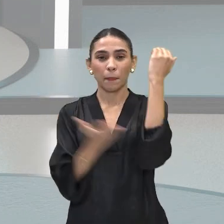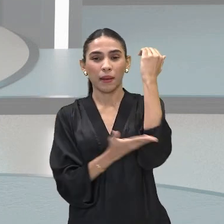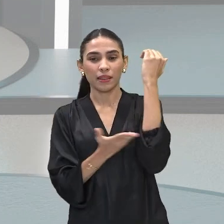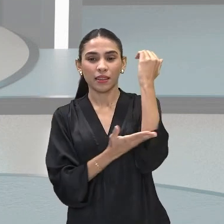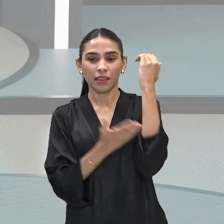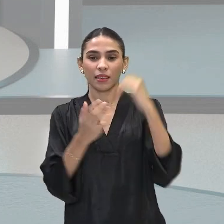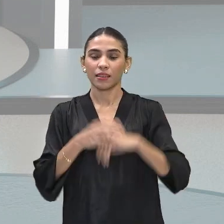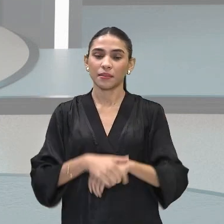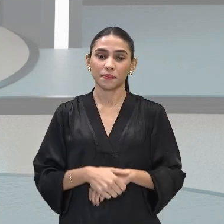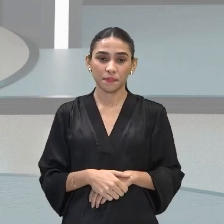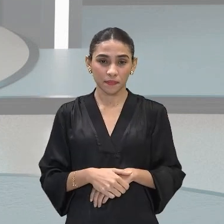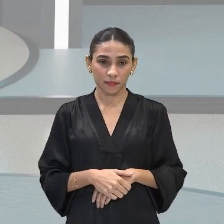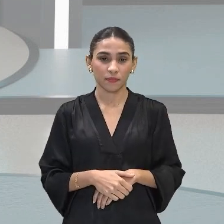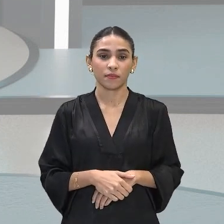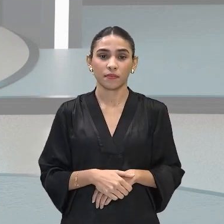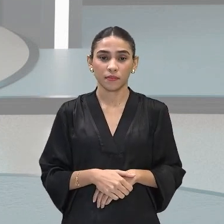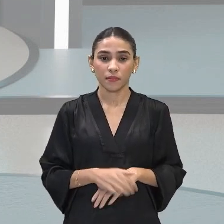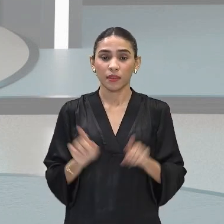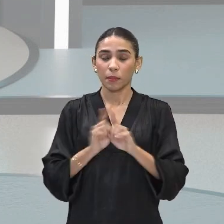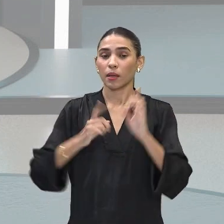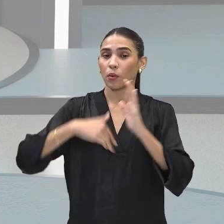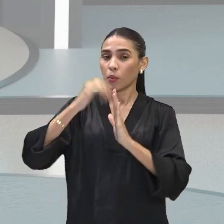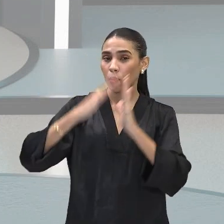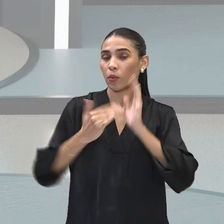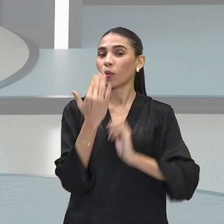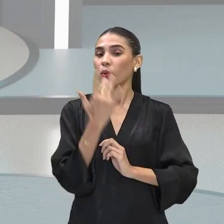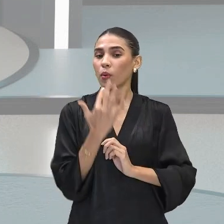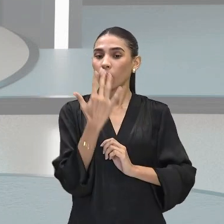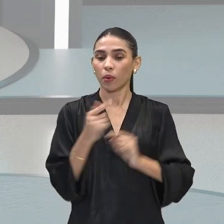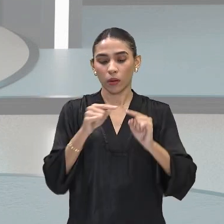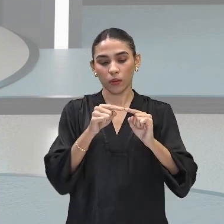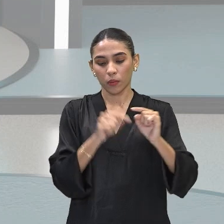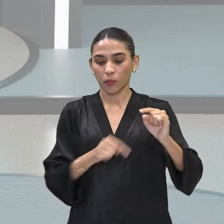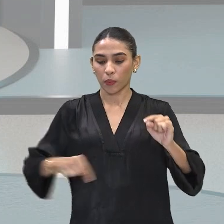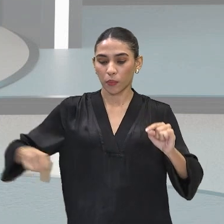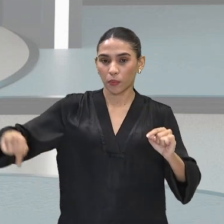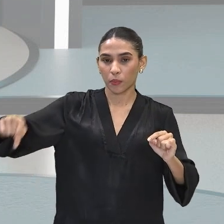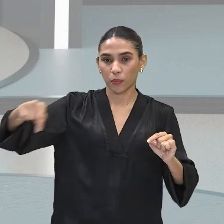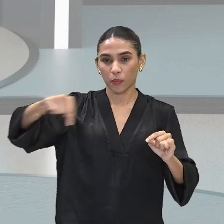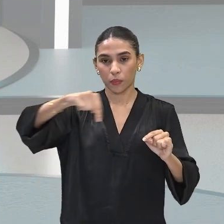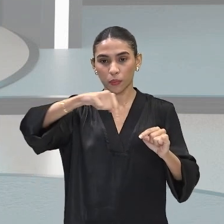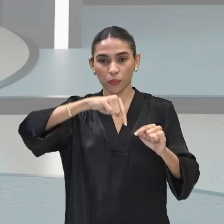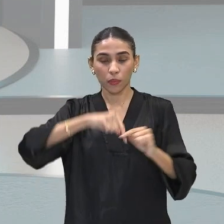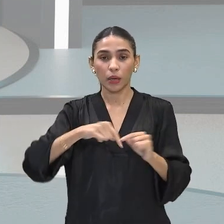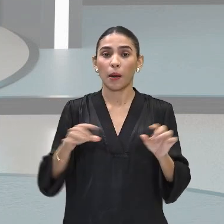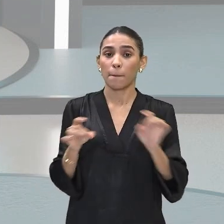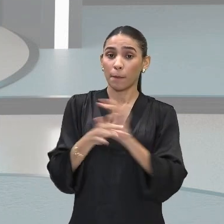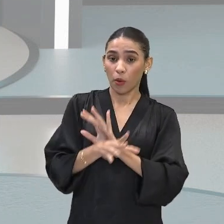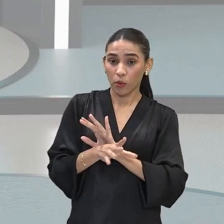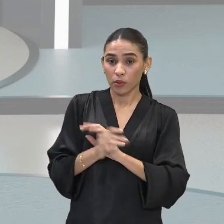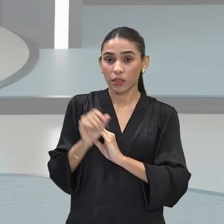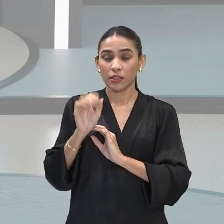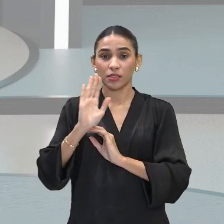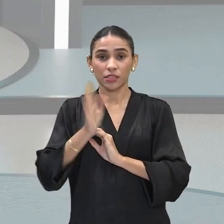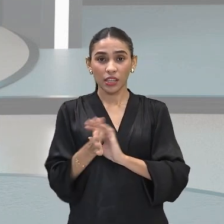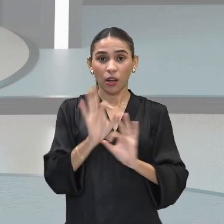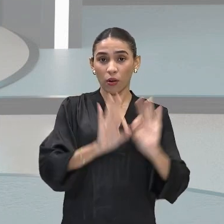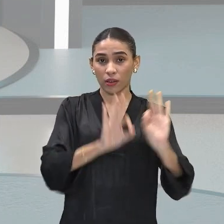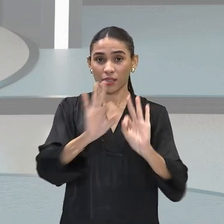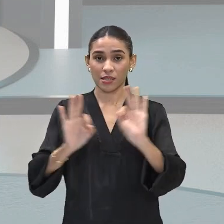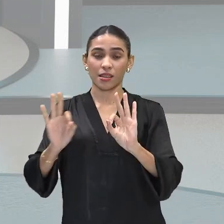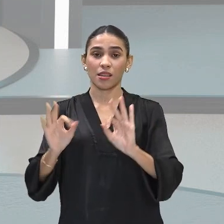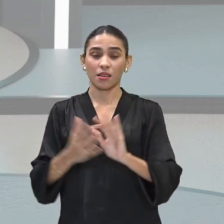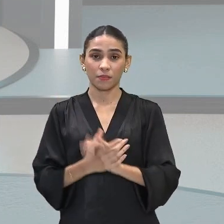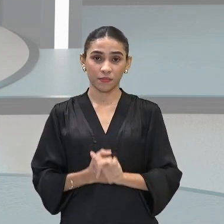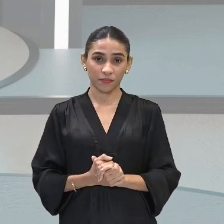madeira, a tinta, o círculo, coisas já prontas que foram